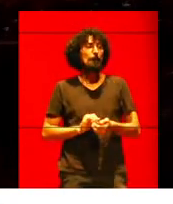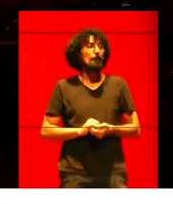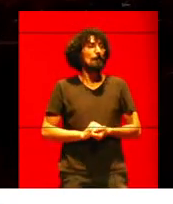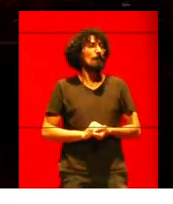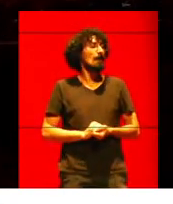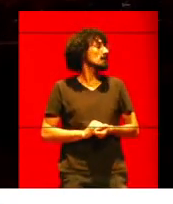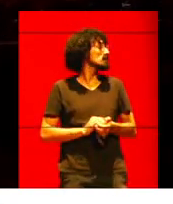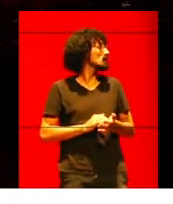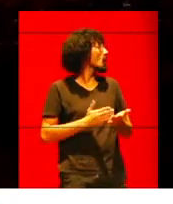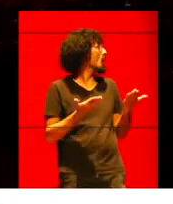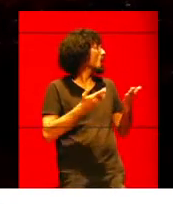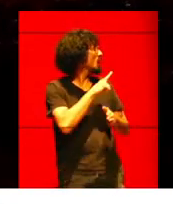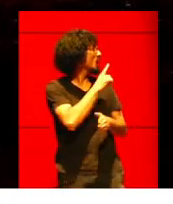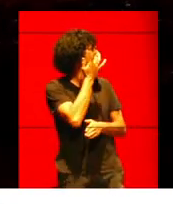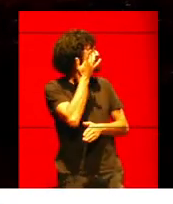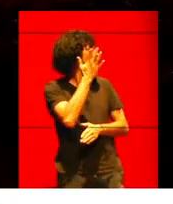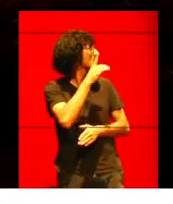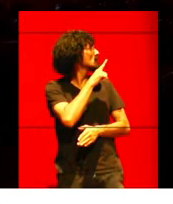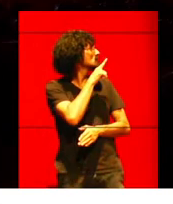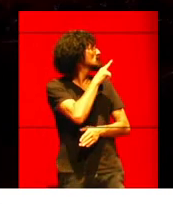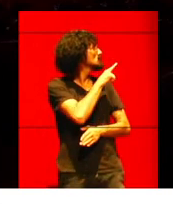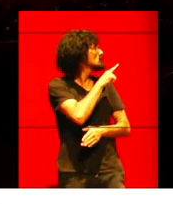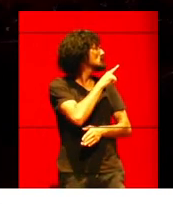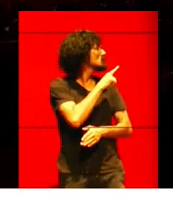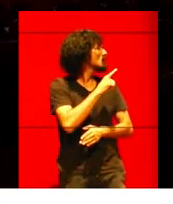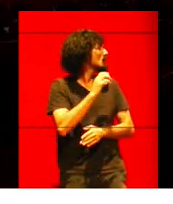Essa daqui é fácil, hein?